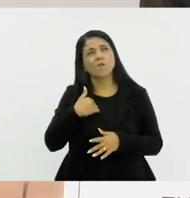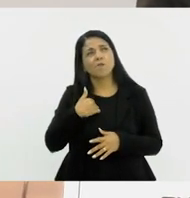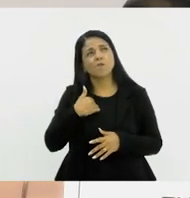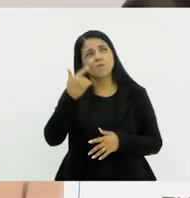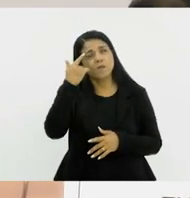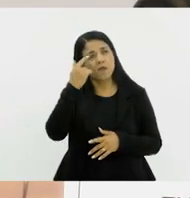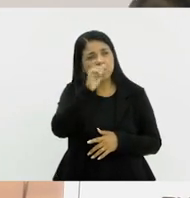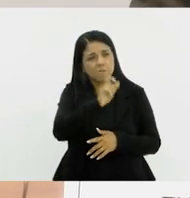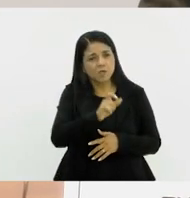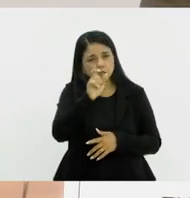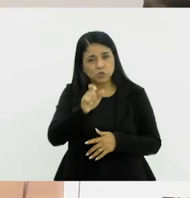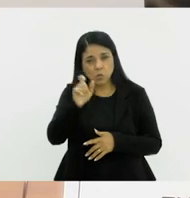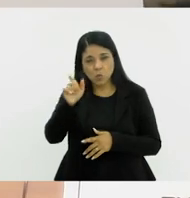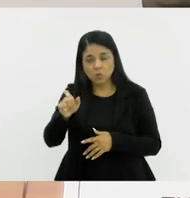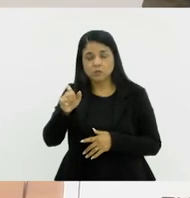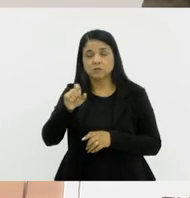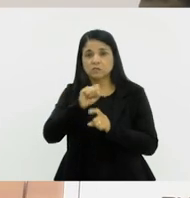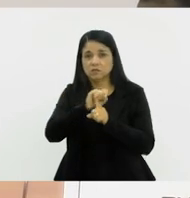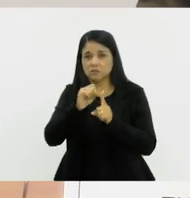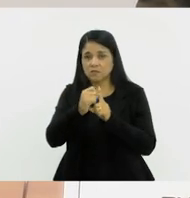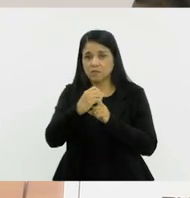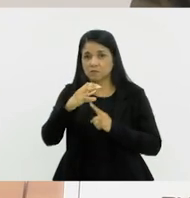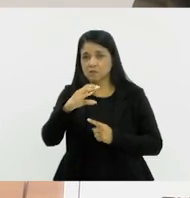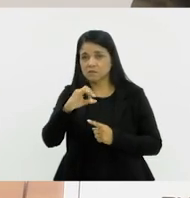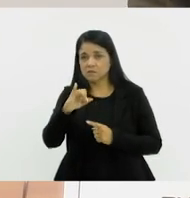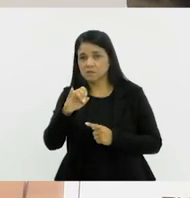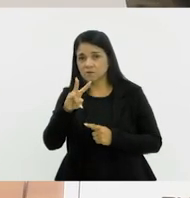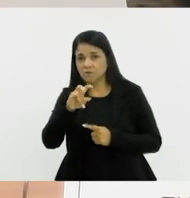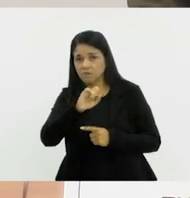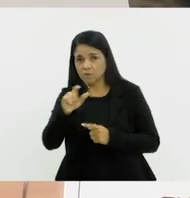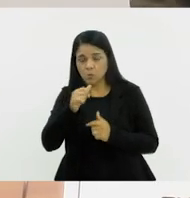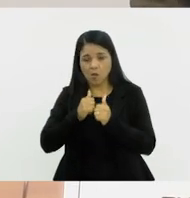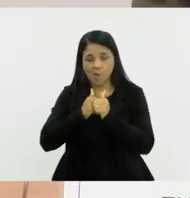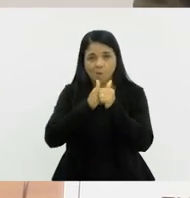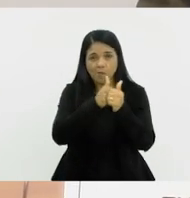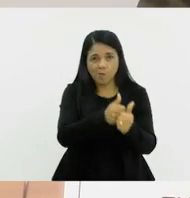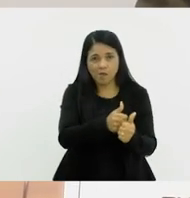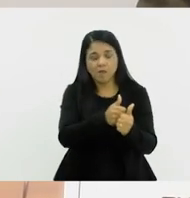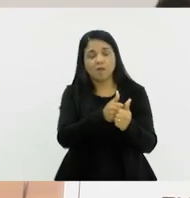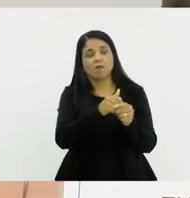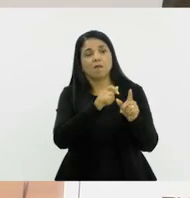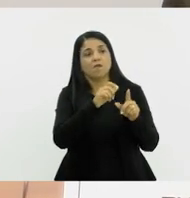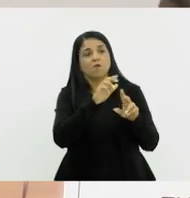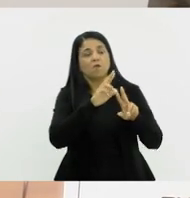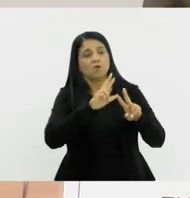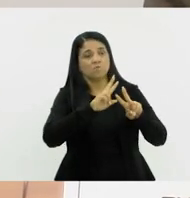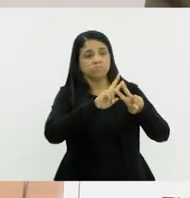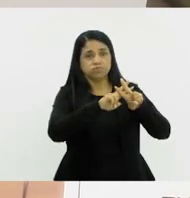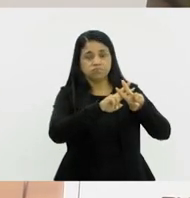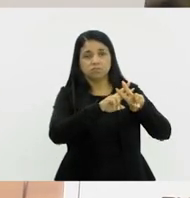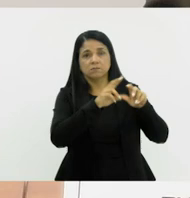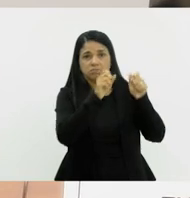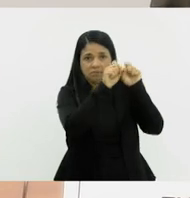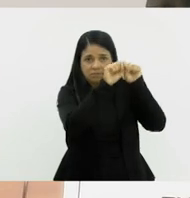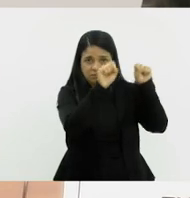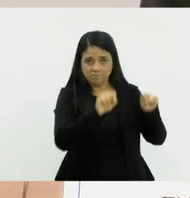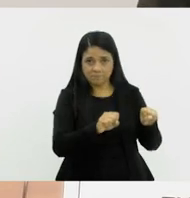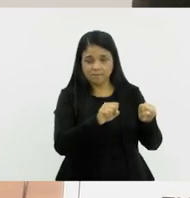pessoas da sociedade civil que faziam acompanhamento do sistema penitenciário falavam exatamente que o